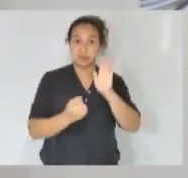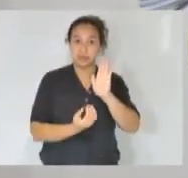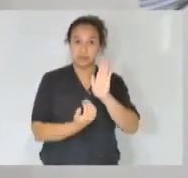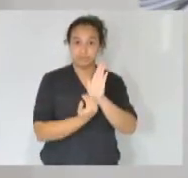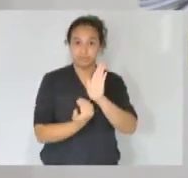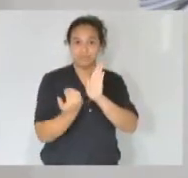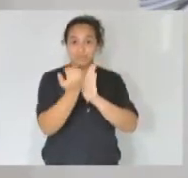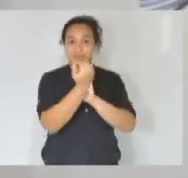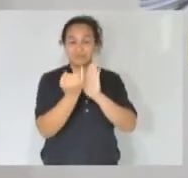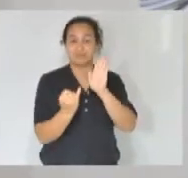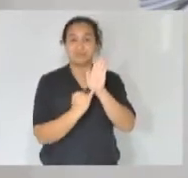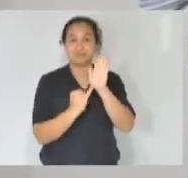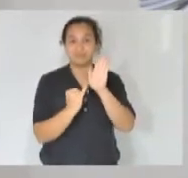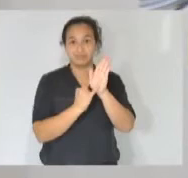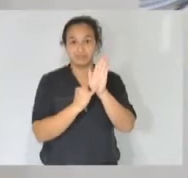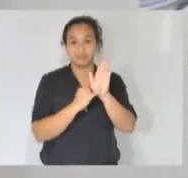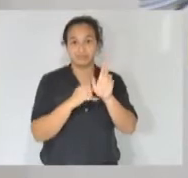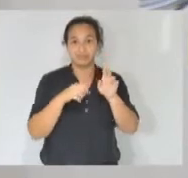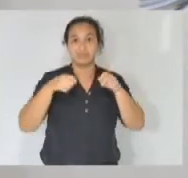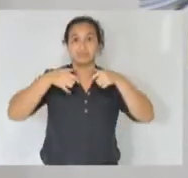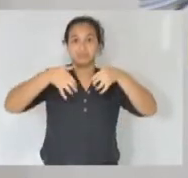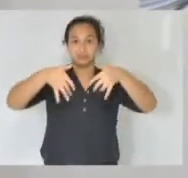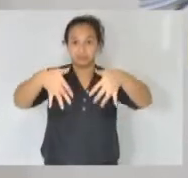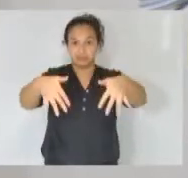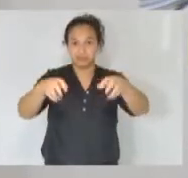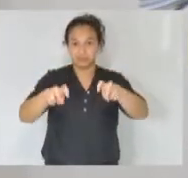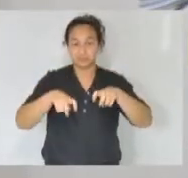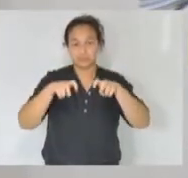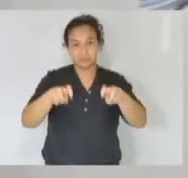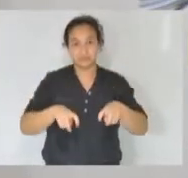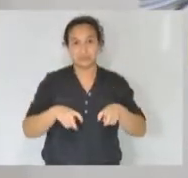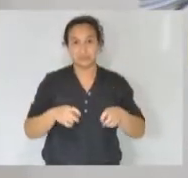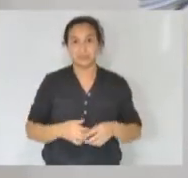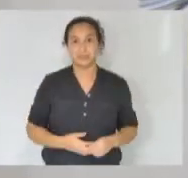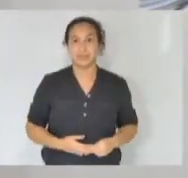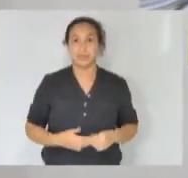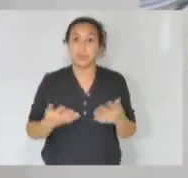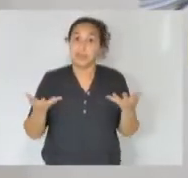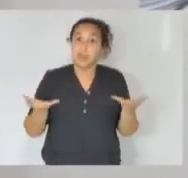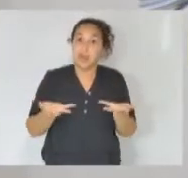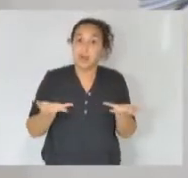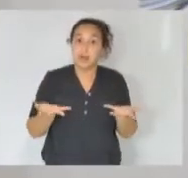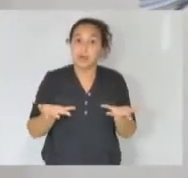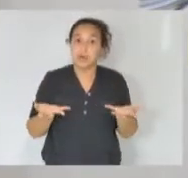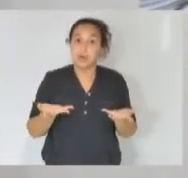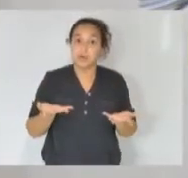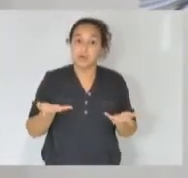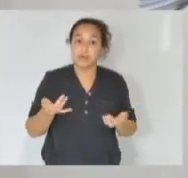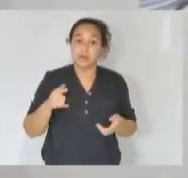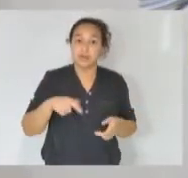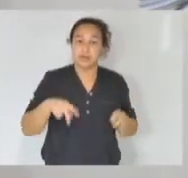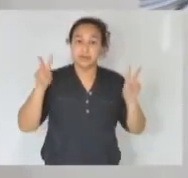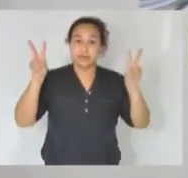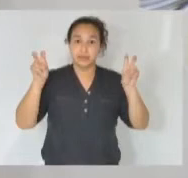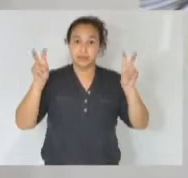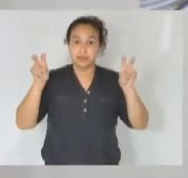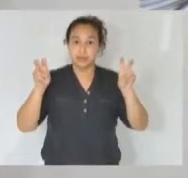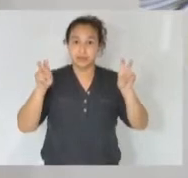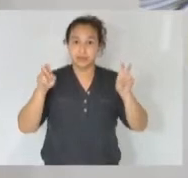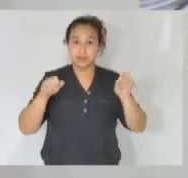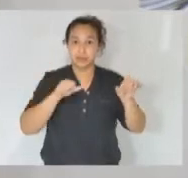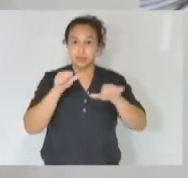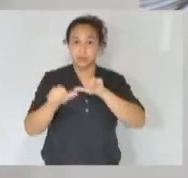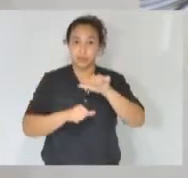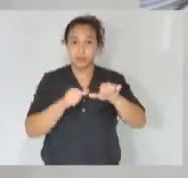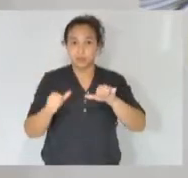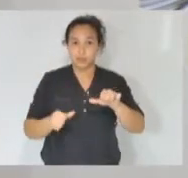carga tributária para os insumos agrícolas. E agora, esse assunto foi transferido para o Plano